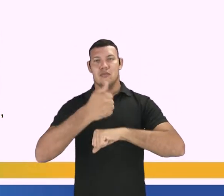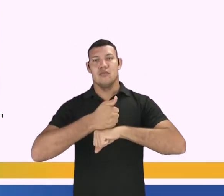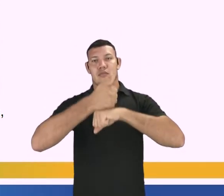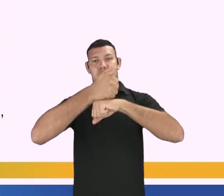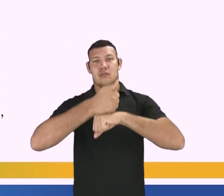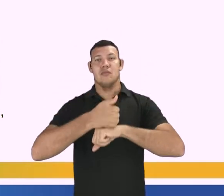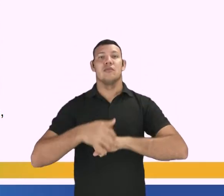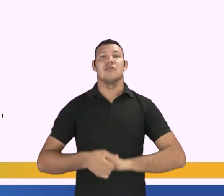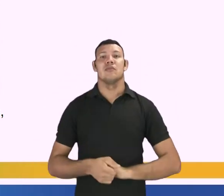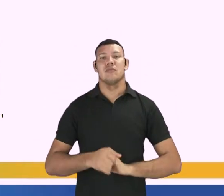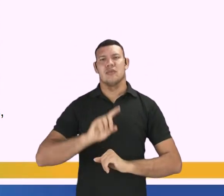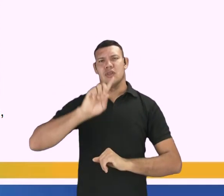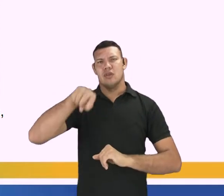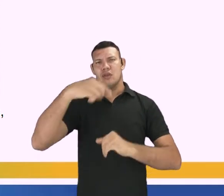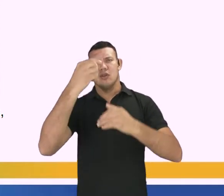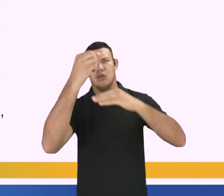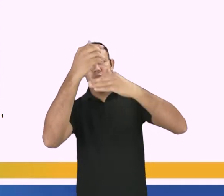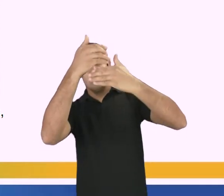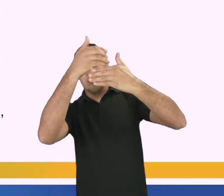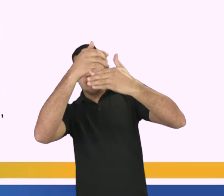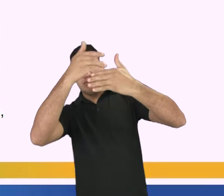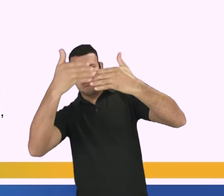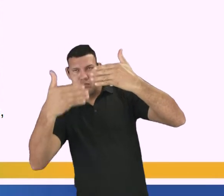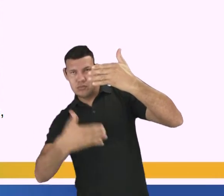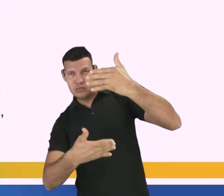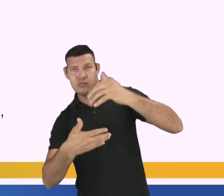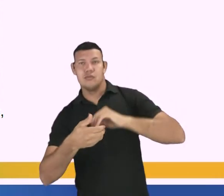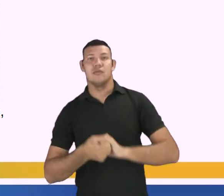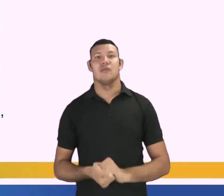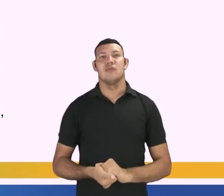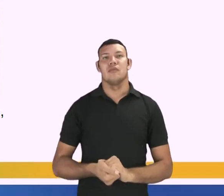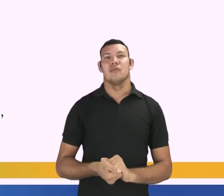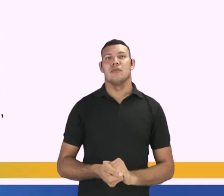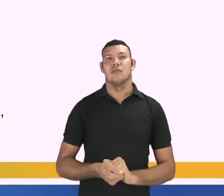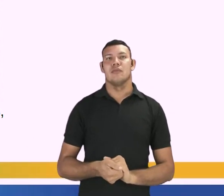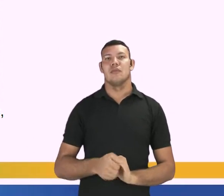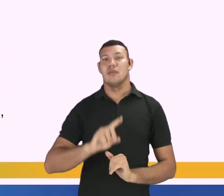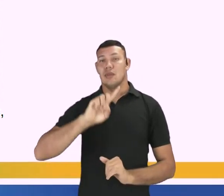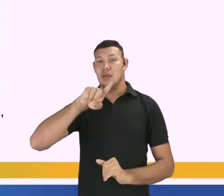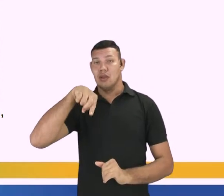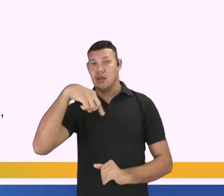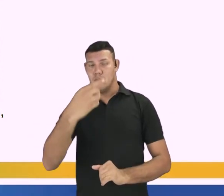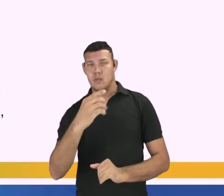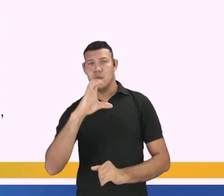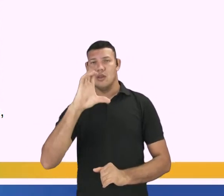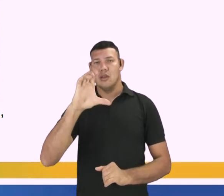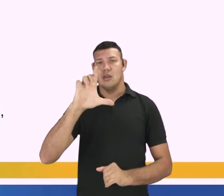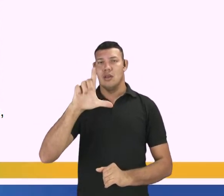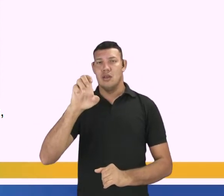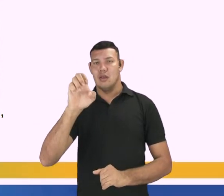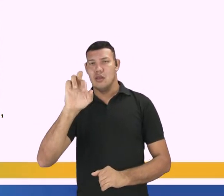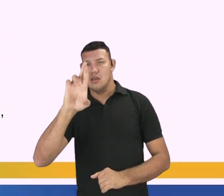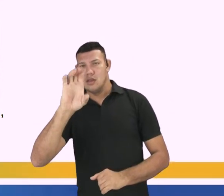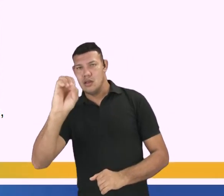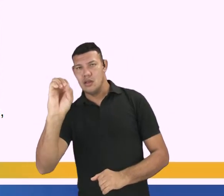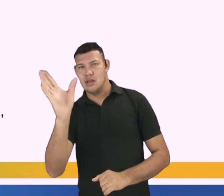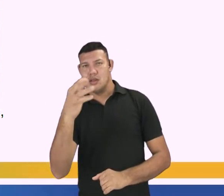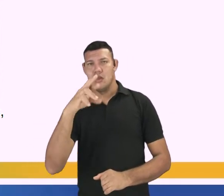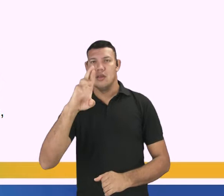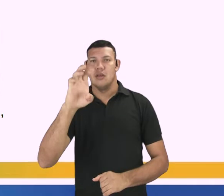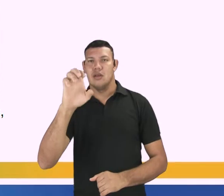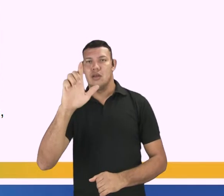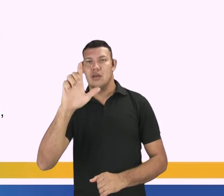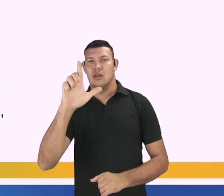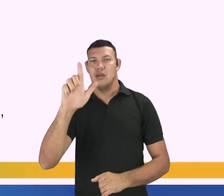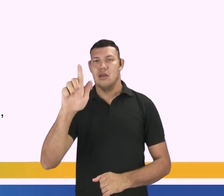hierarquia. Depois, nós temos o clero regular, desculpa. O clero regular, ele é